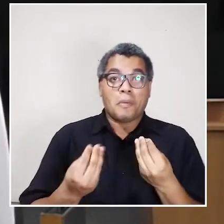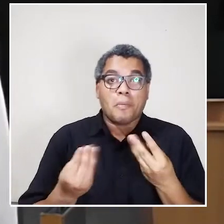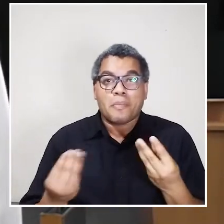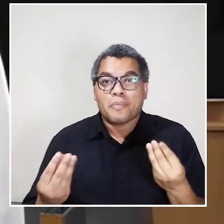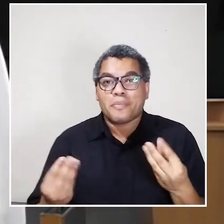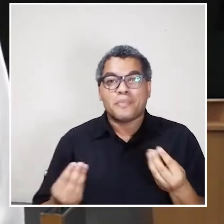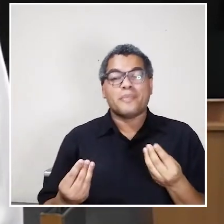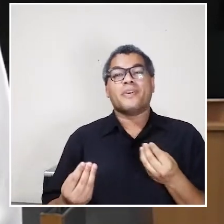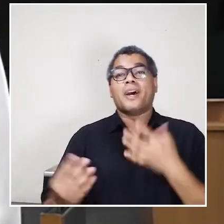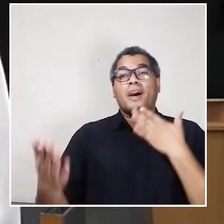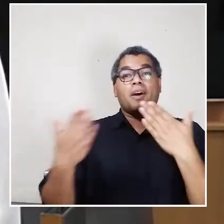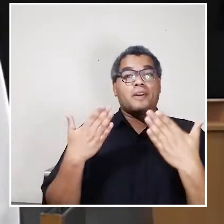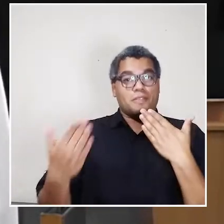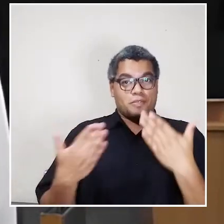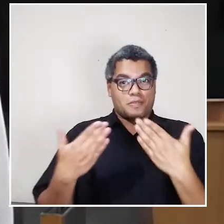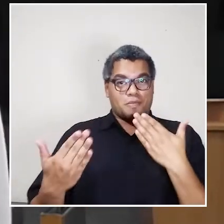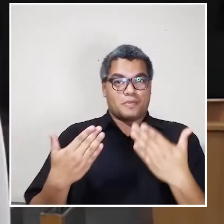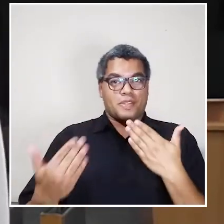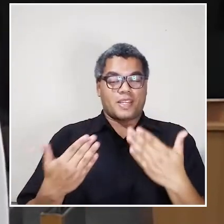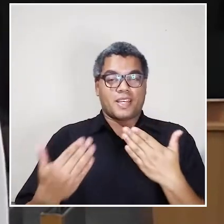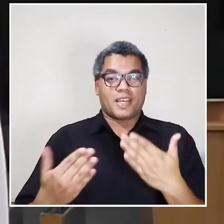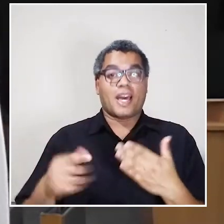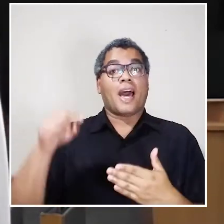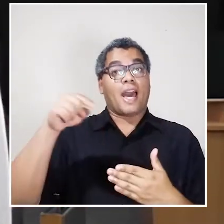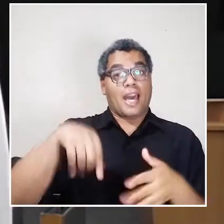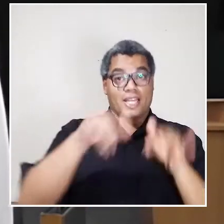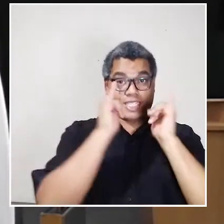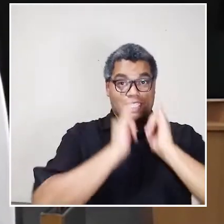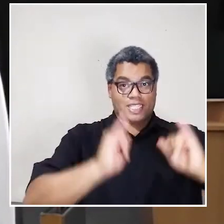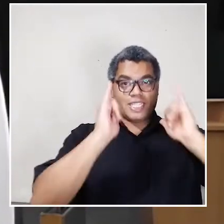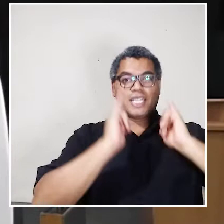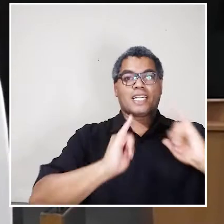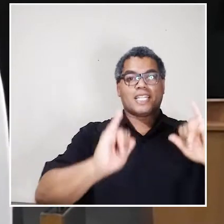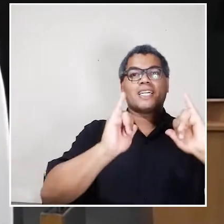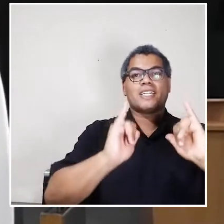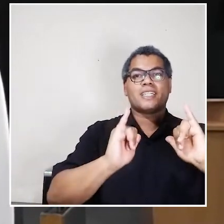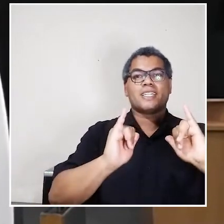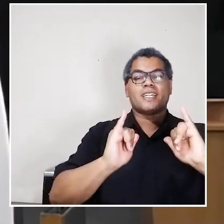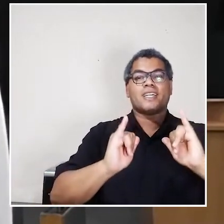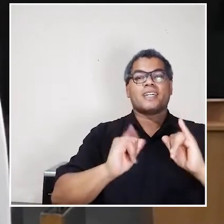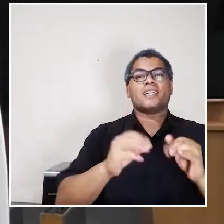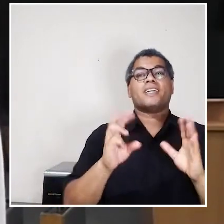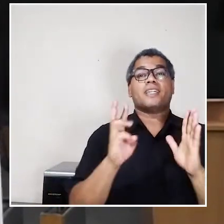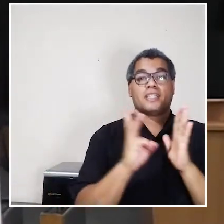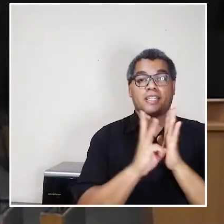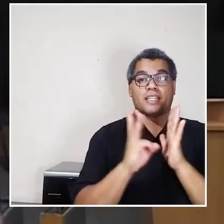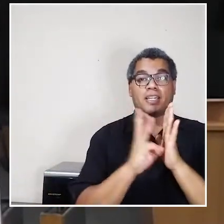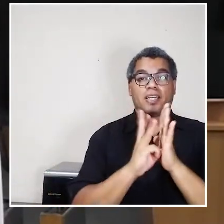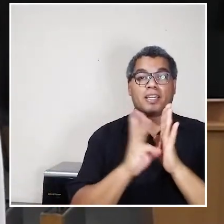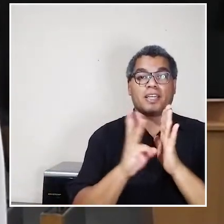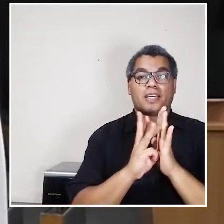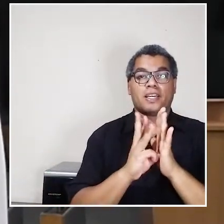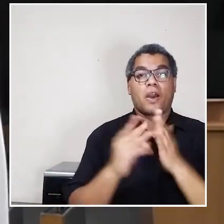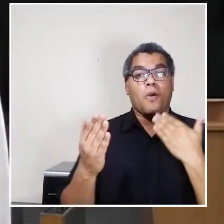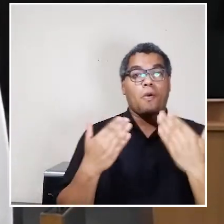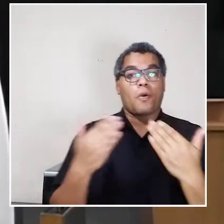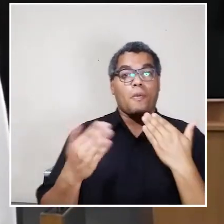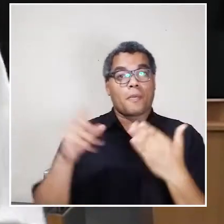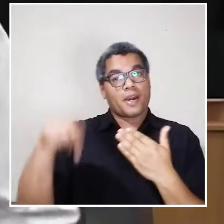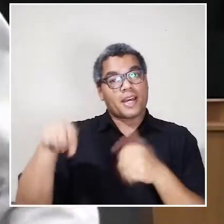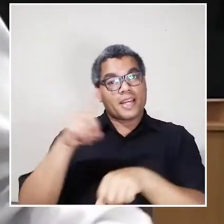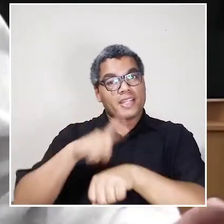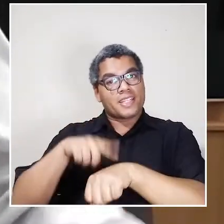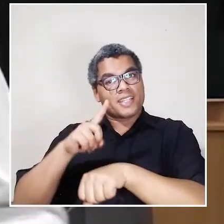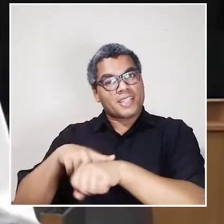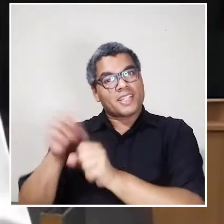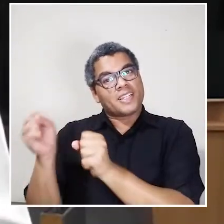de fazer um comparativo entre essa declaração de Daniel consoante a